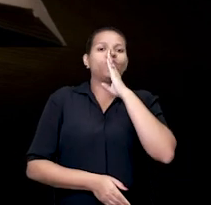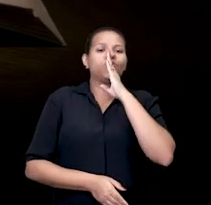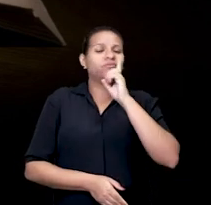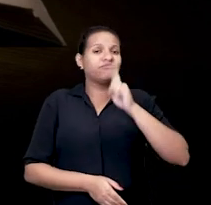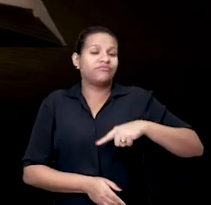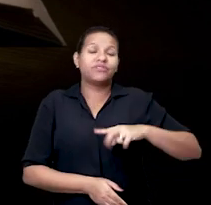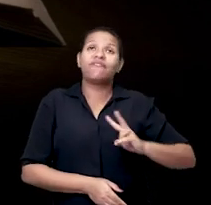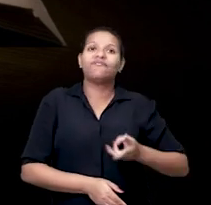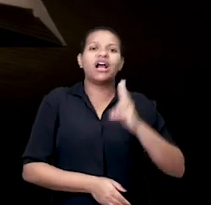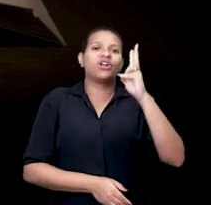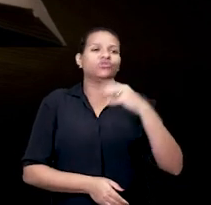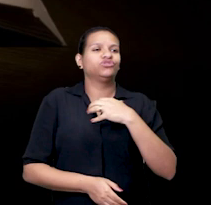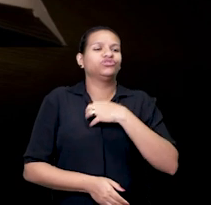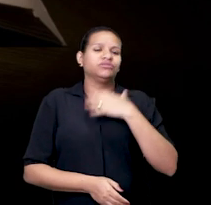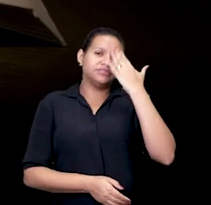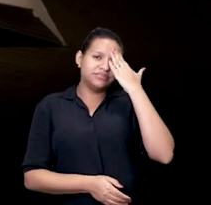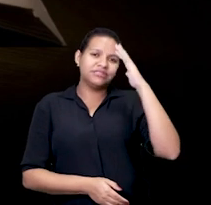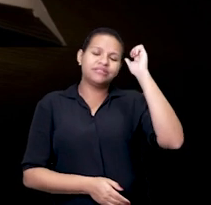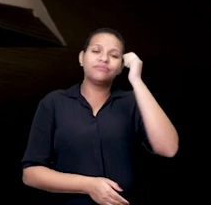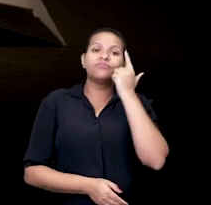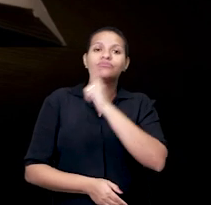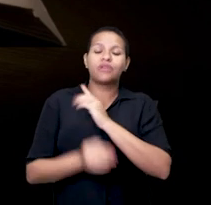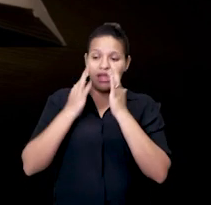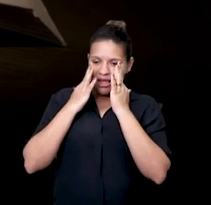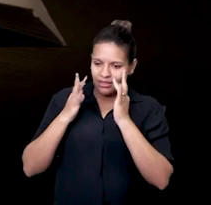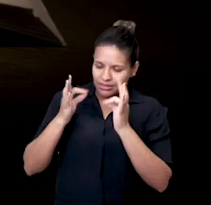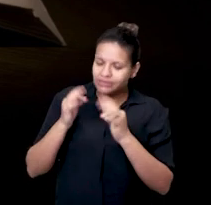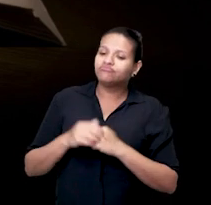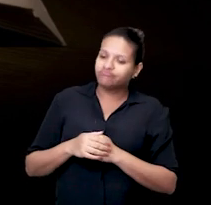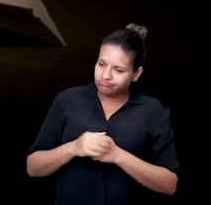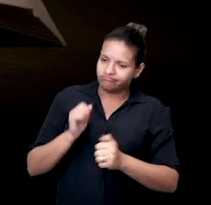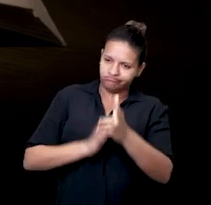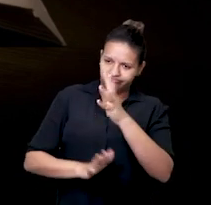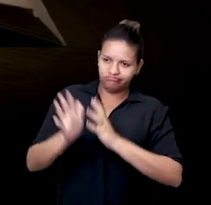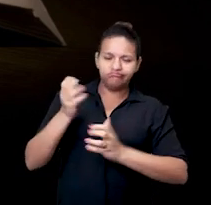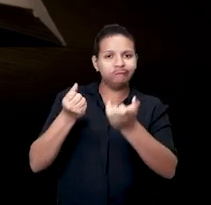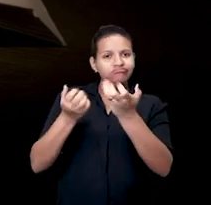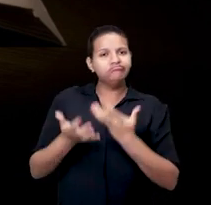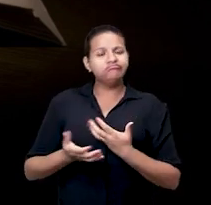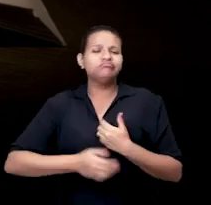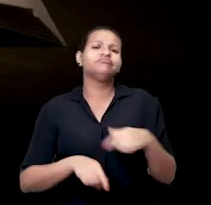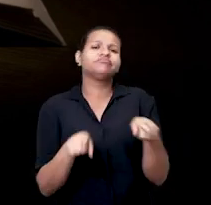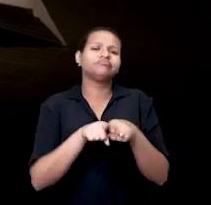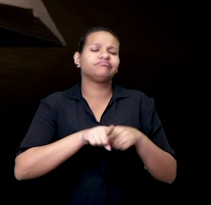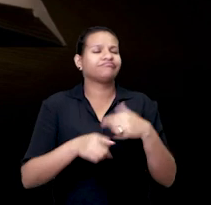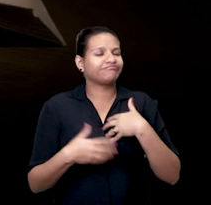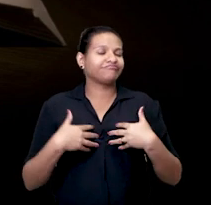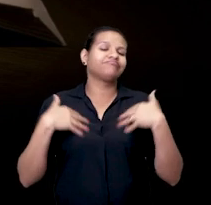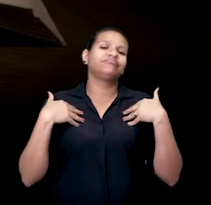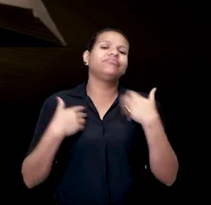é o sábio que admoesta um ouvido atento. Frescor de neve no tempo da colheita, tal é um